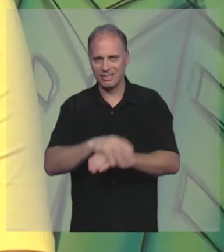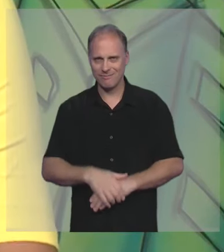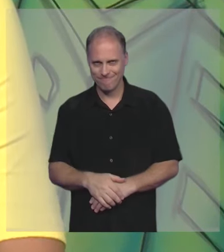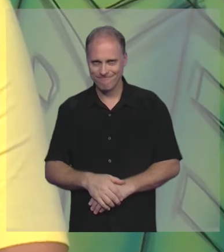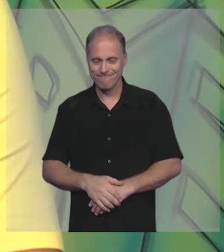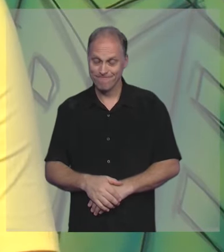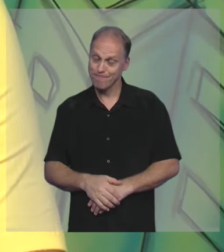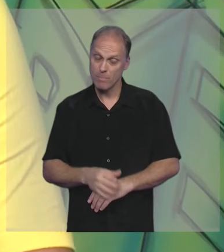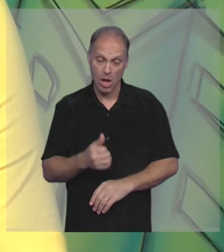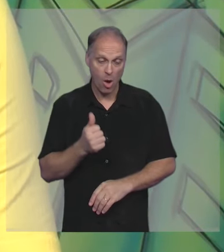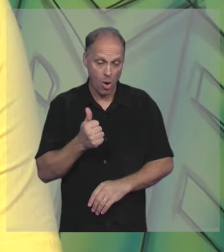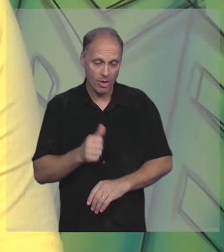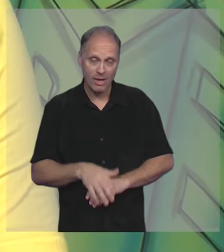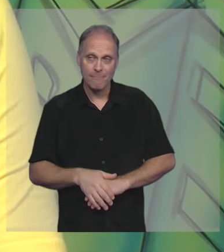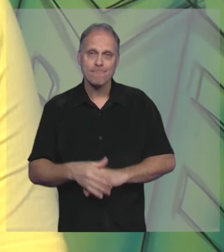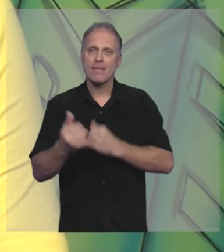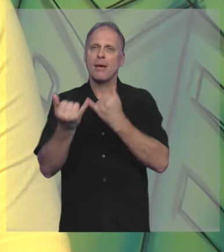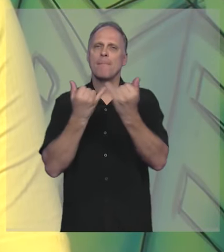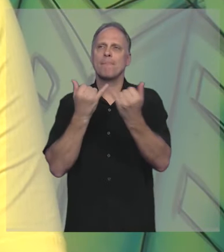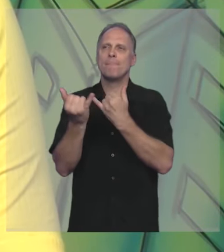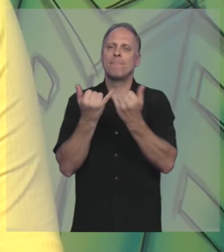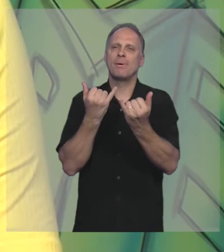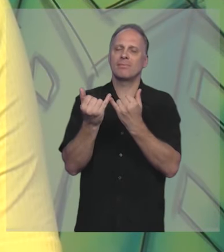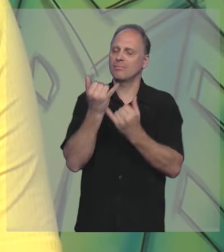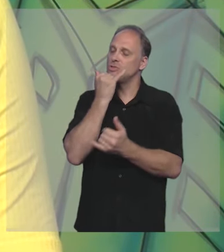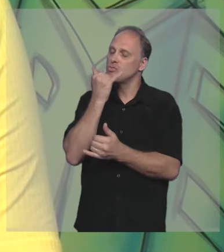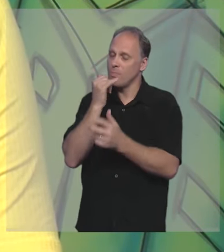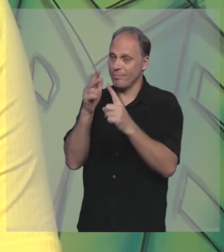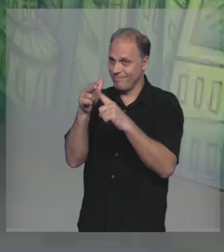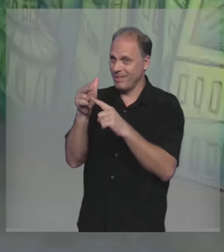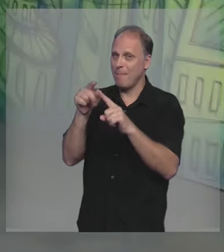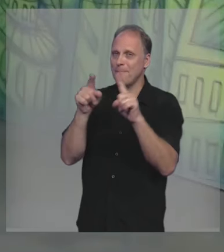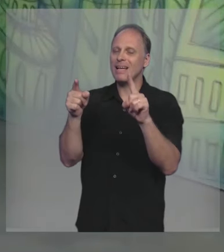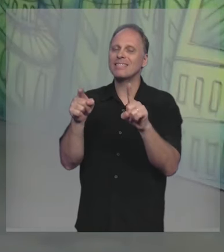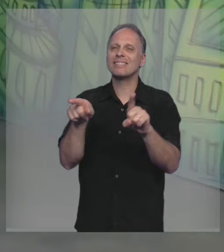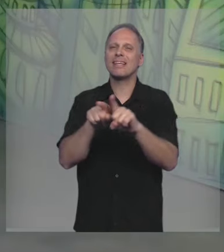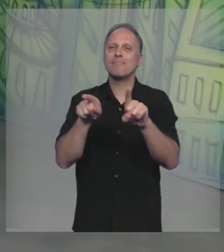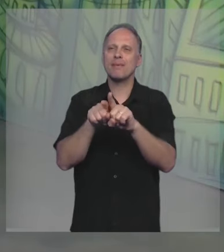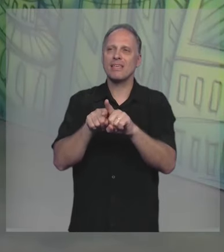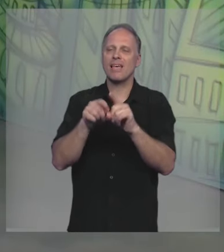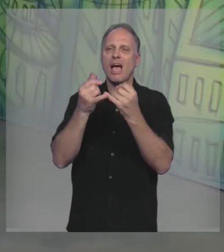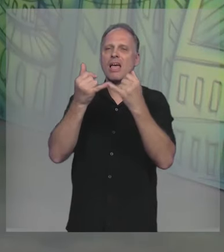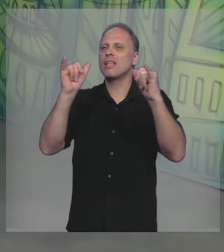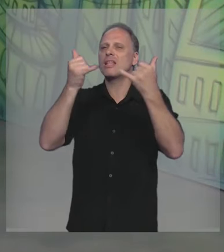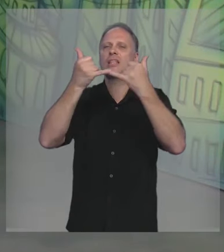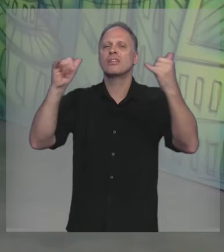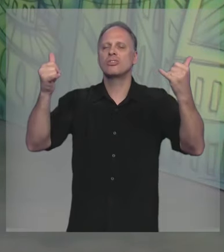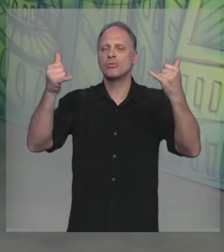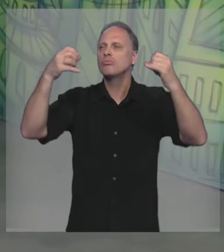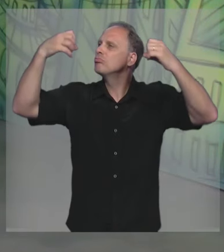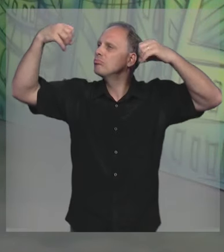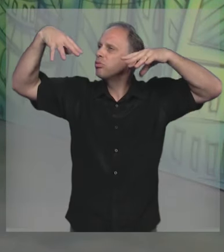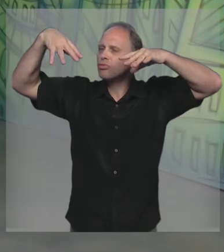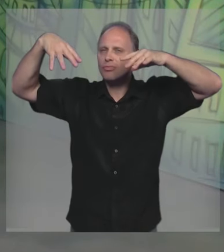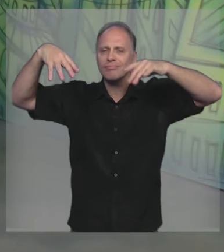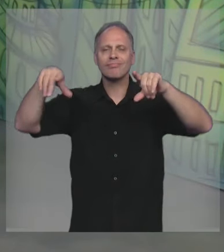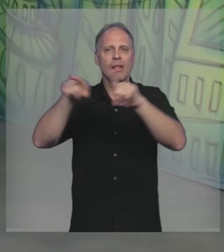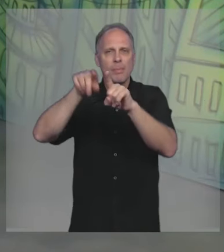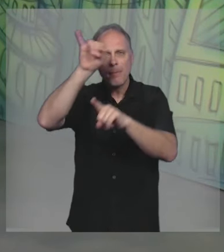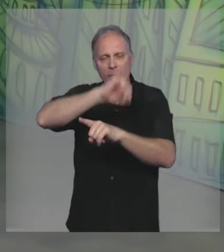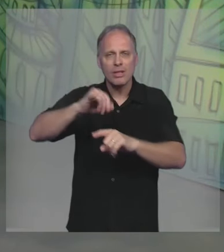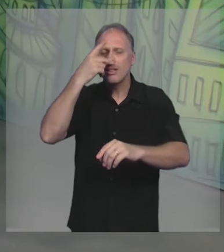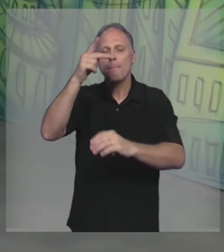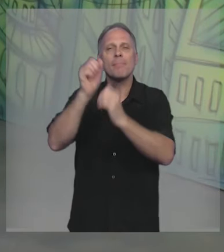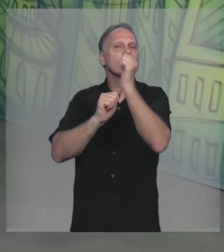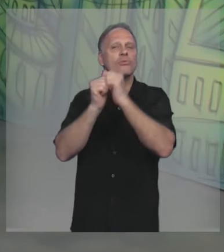lá. A questão... Por exemplo, a questão, desculpe me interromper, mas tem a questão energética que é fundamental